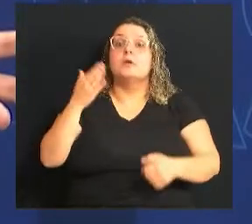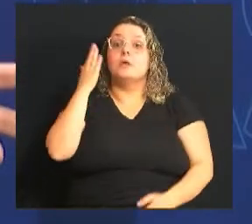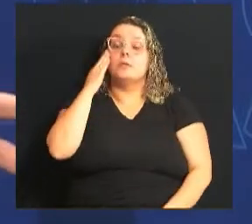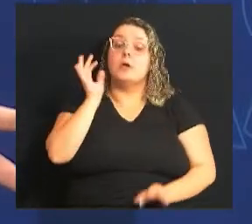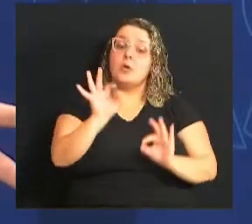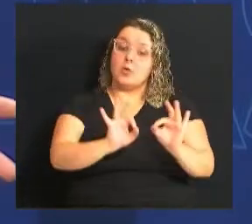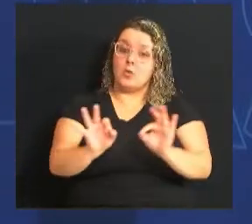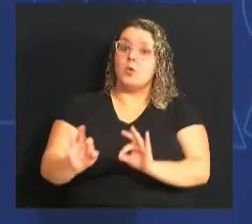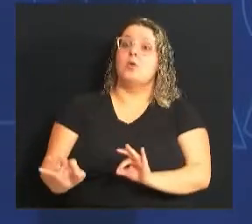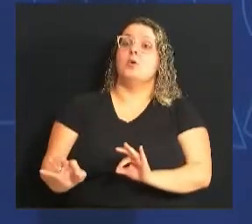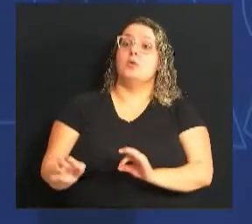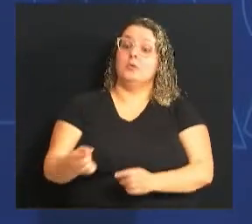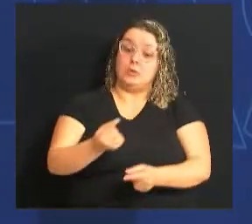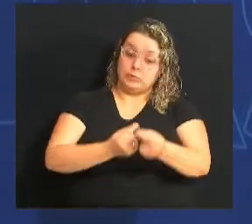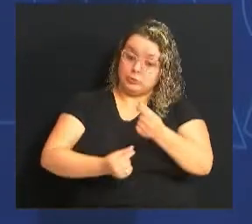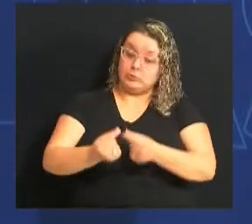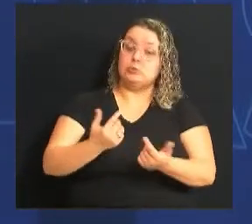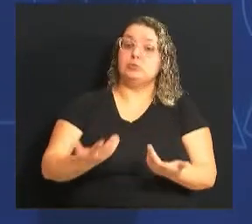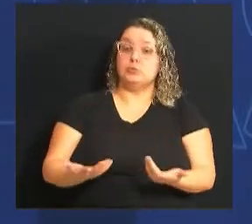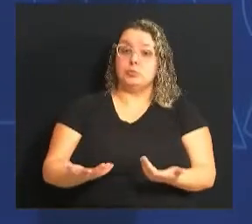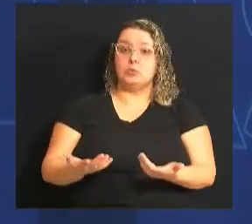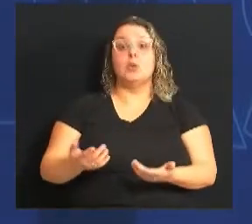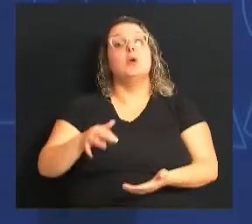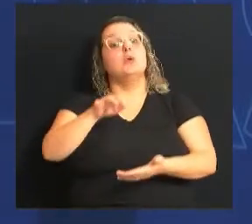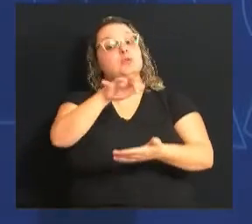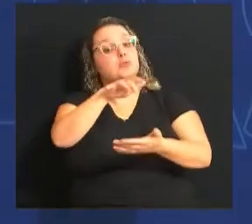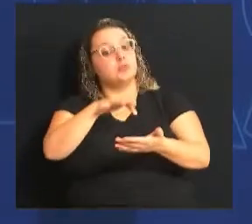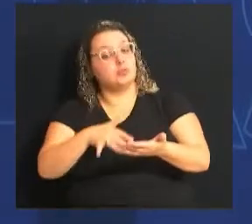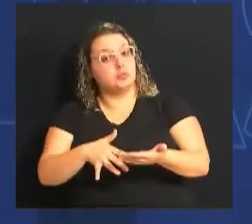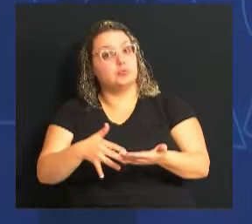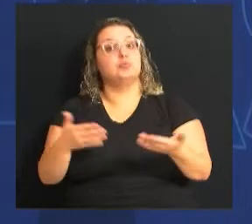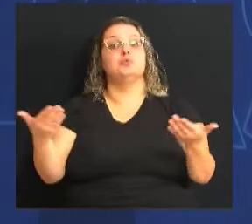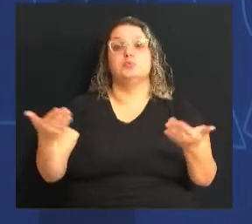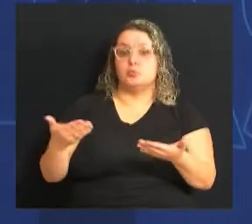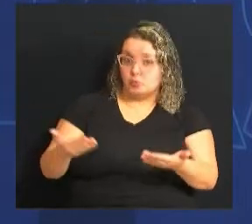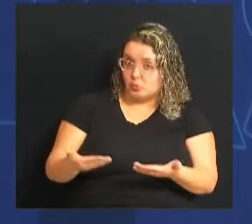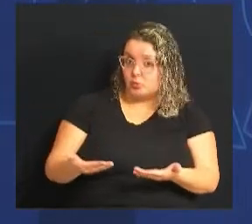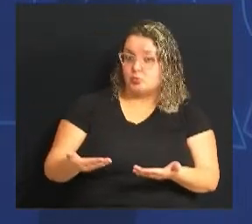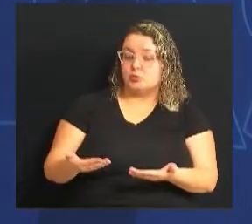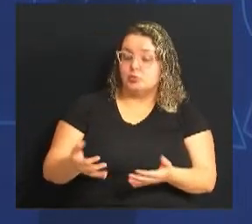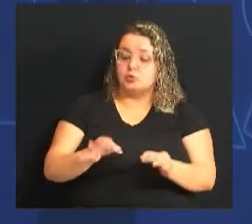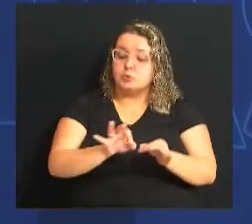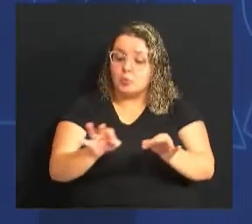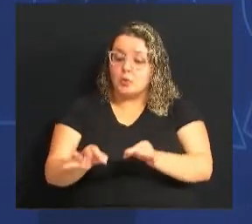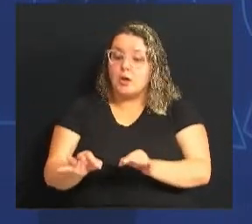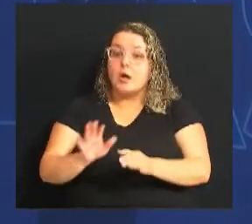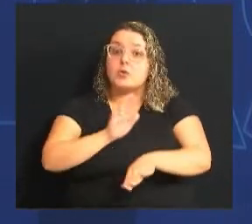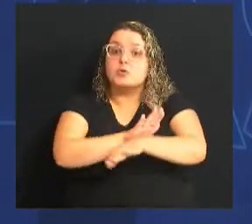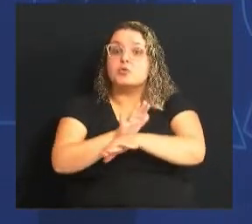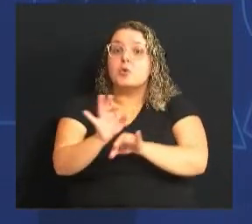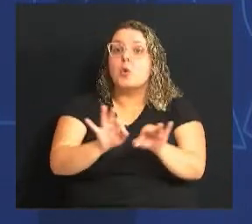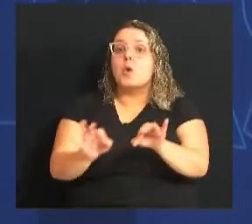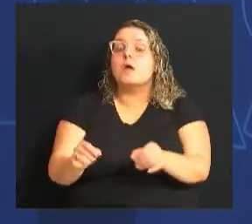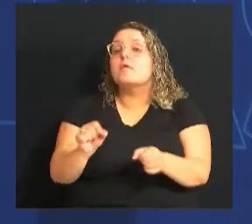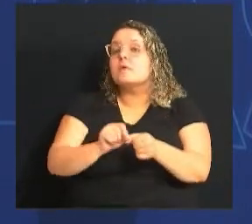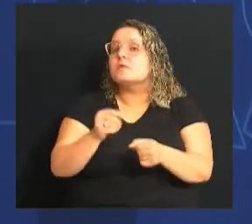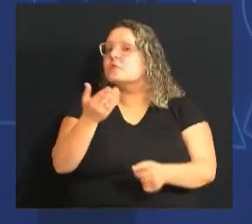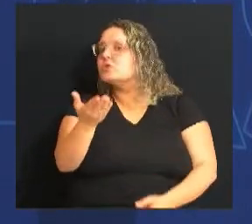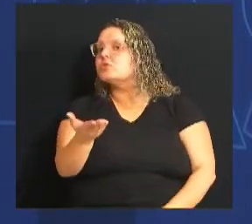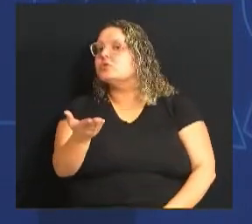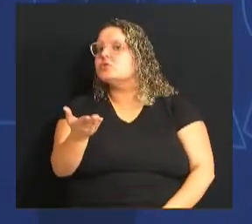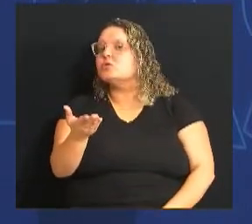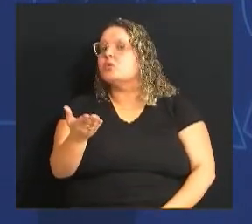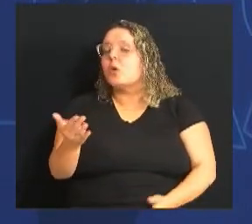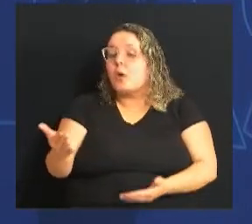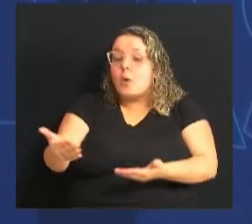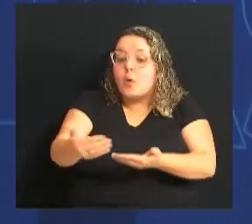as finanças e o nosso quadro de hoje vai te ajudar a organizar e fazer você realizar uma reserva